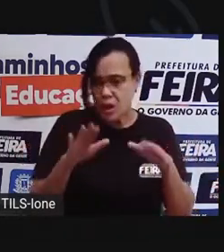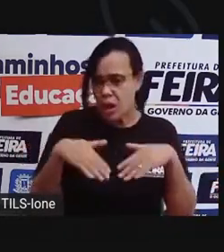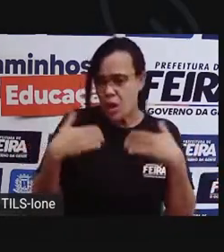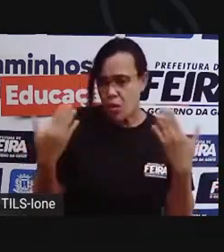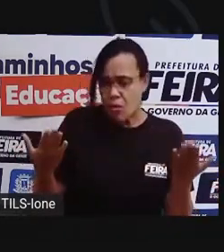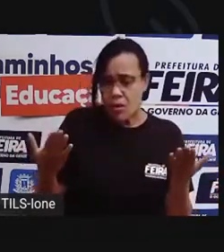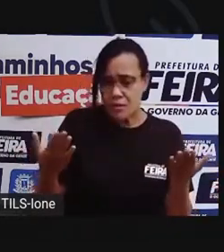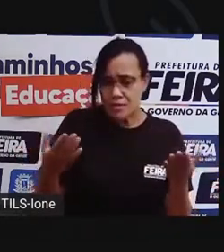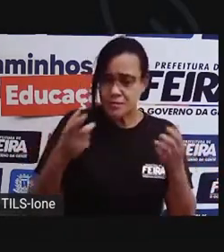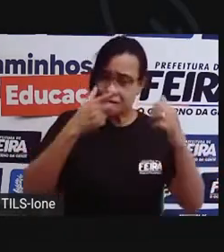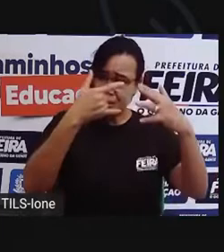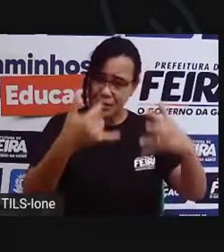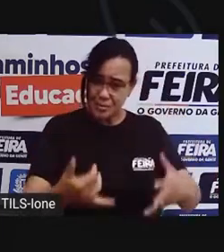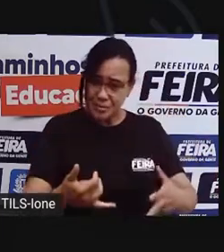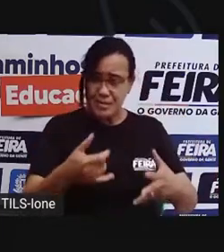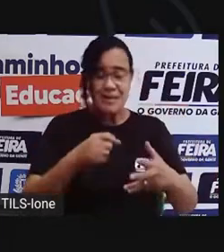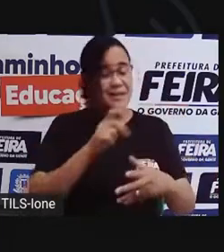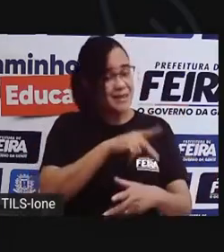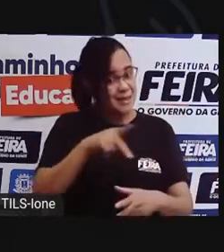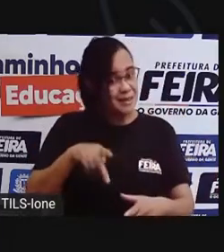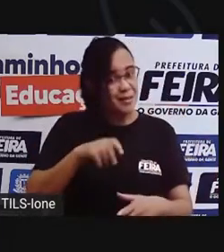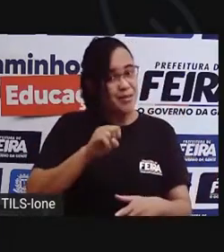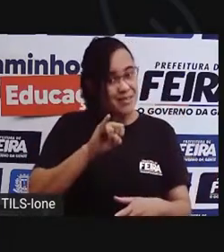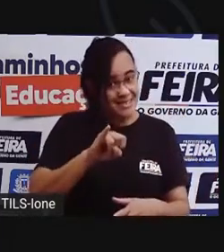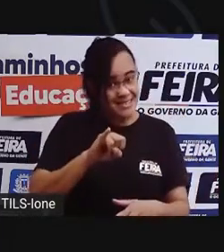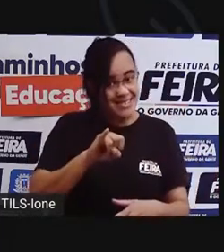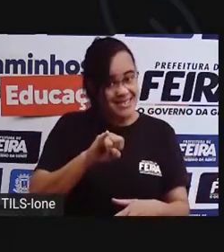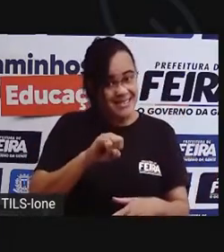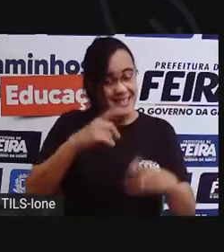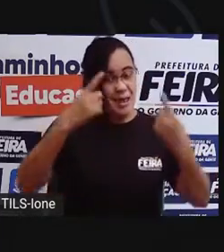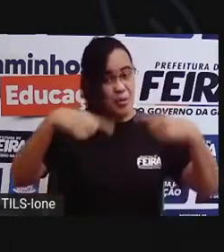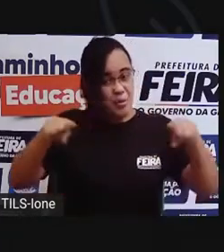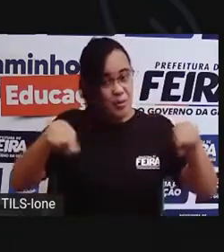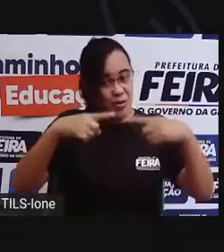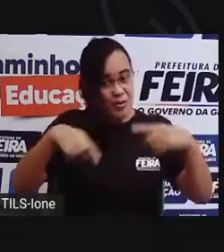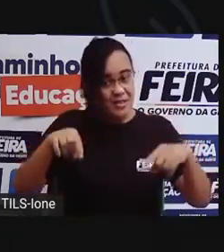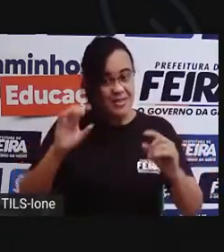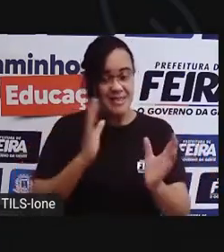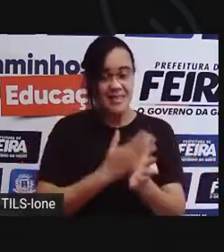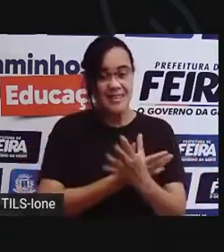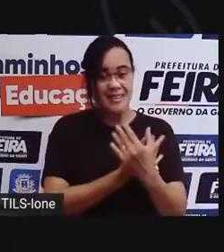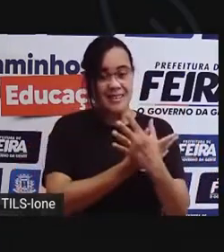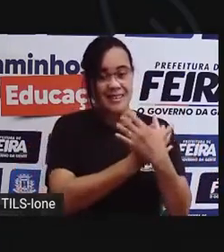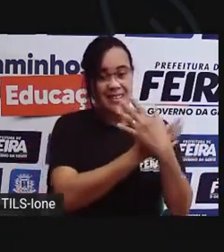Proci, conta pra gente, sem mistério. A música da borboletinha.